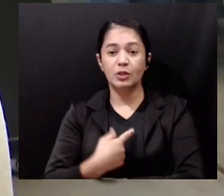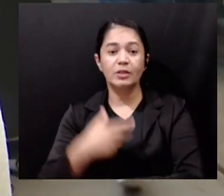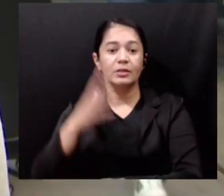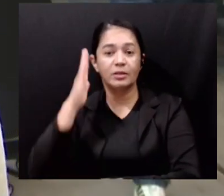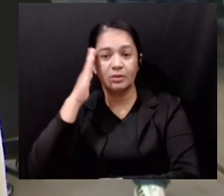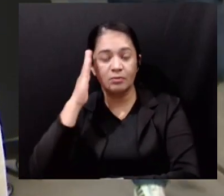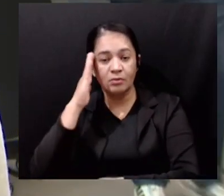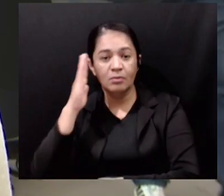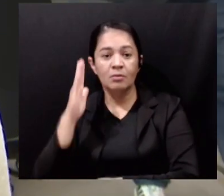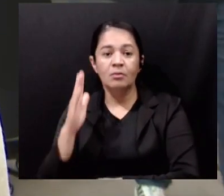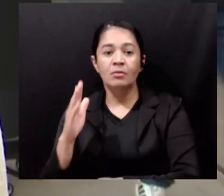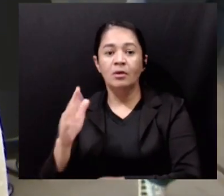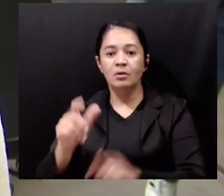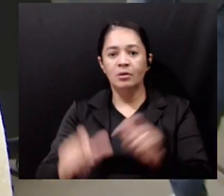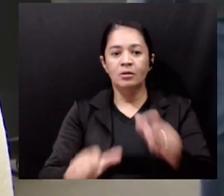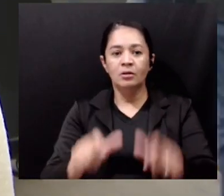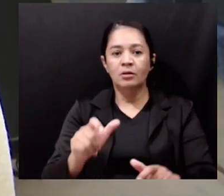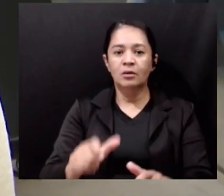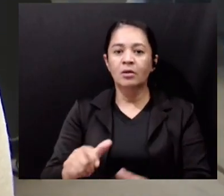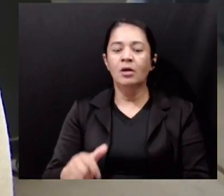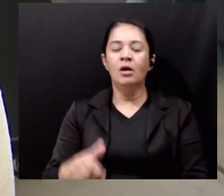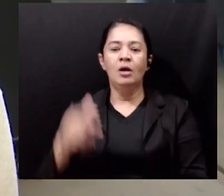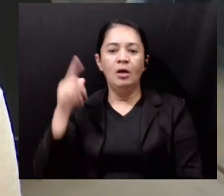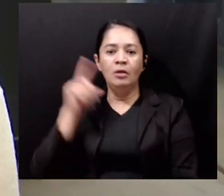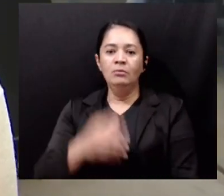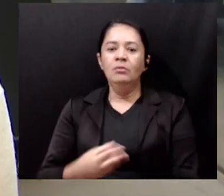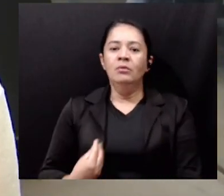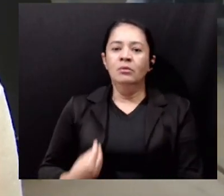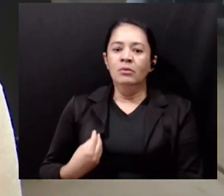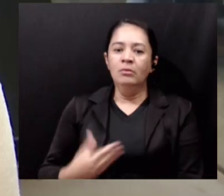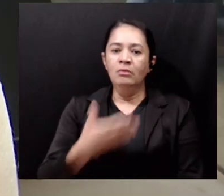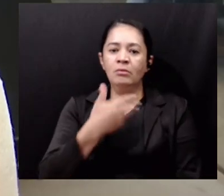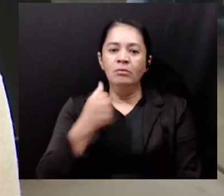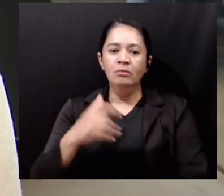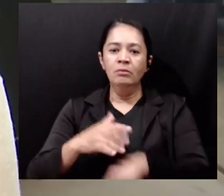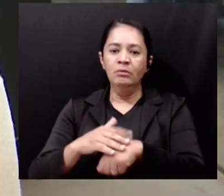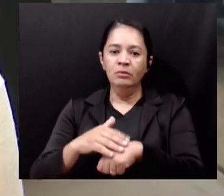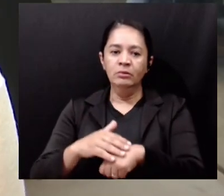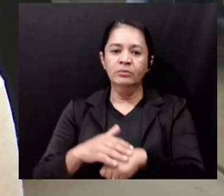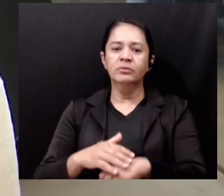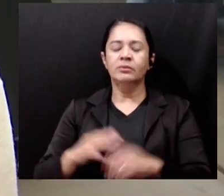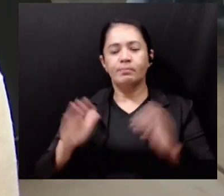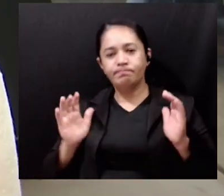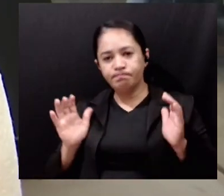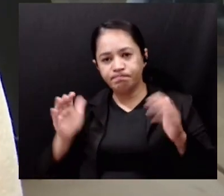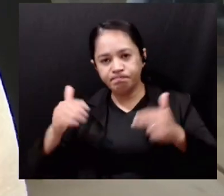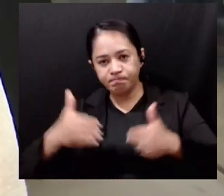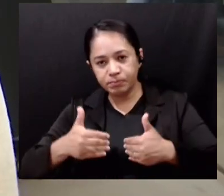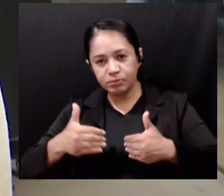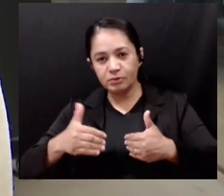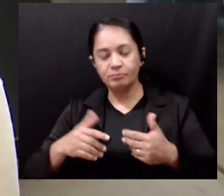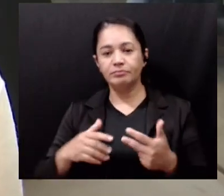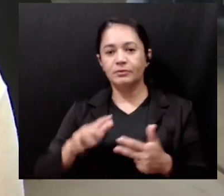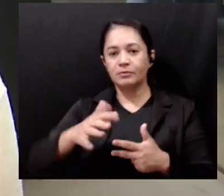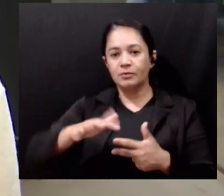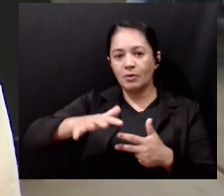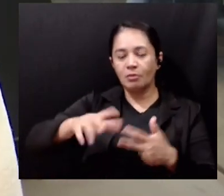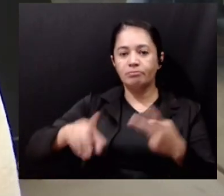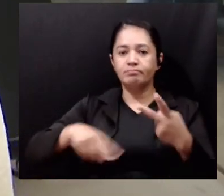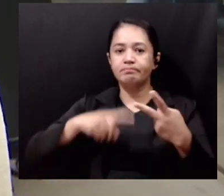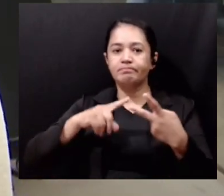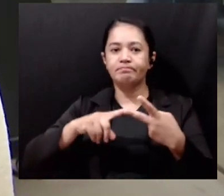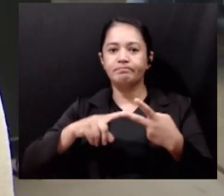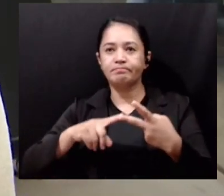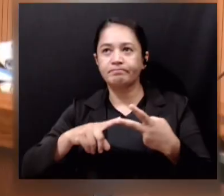medicamentos à base de cannabis, principalmente quem está dentro do espectro autista, quem tem Parkinson, pacientes